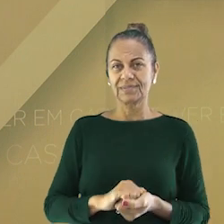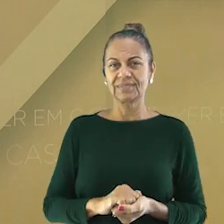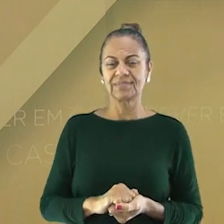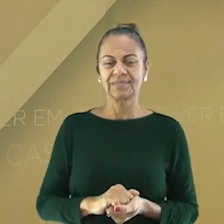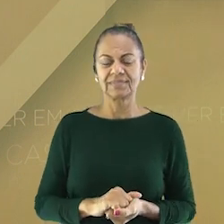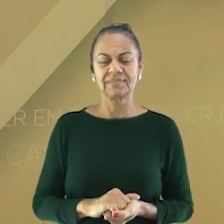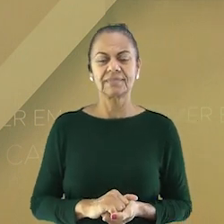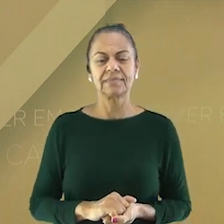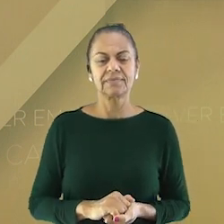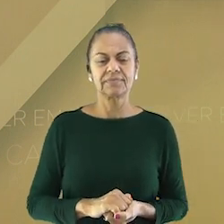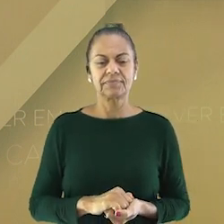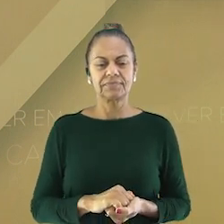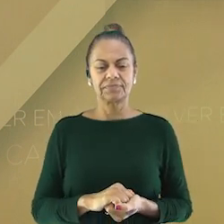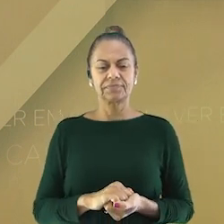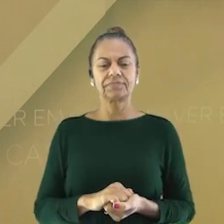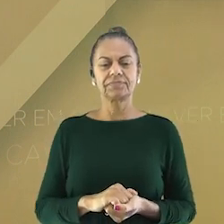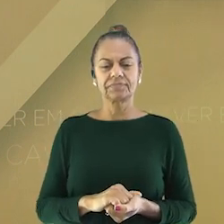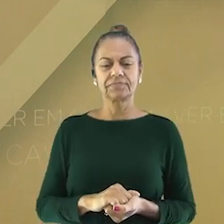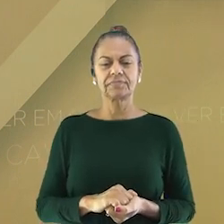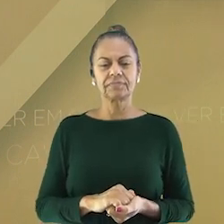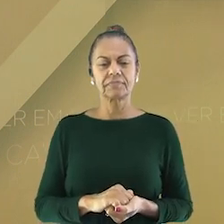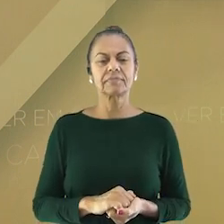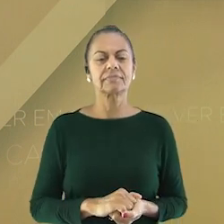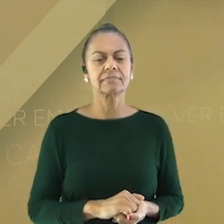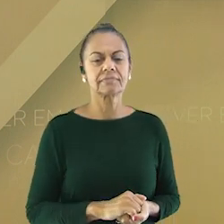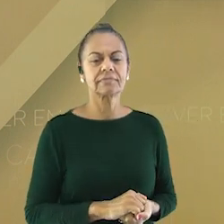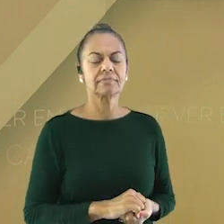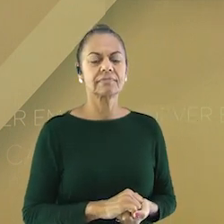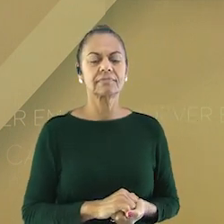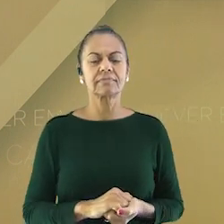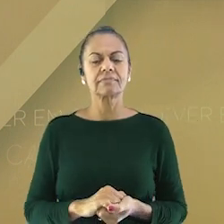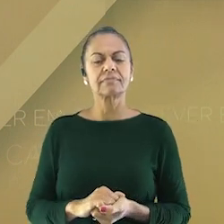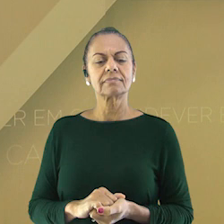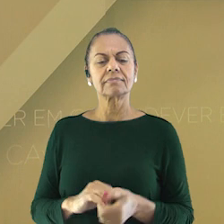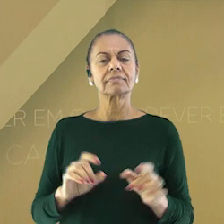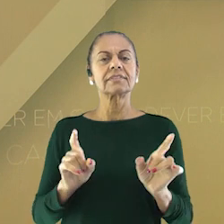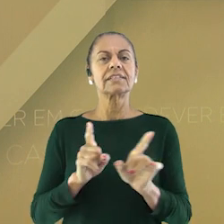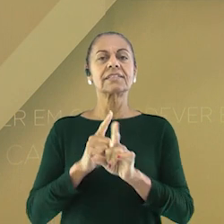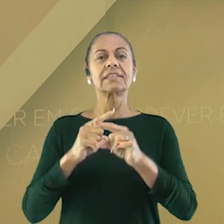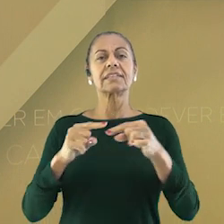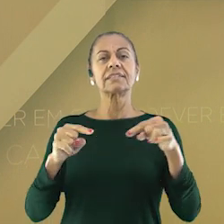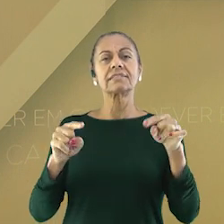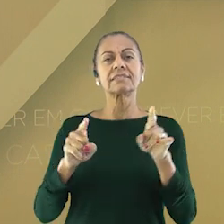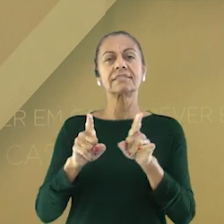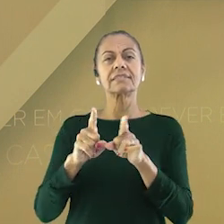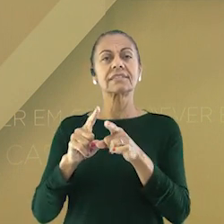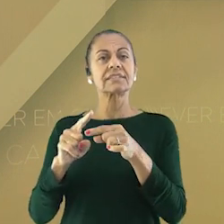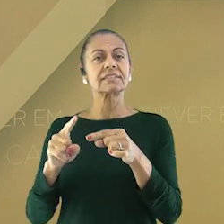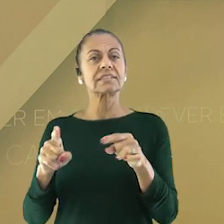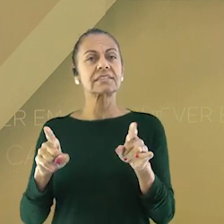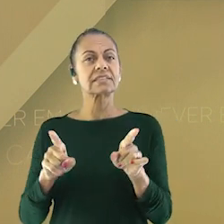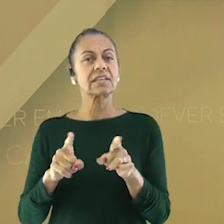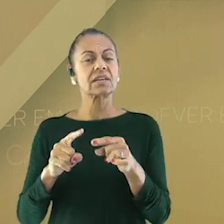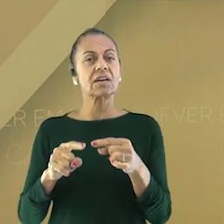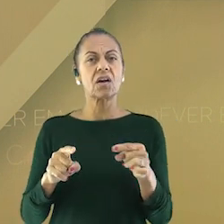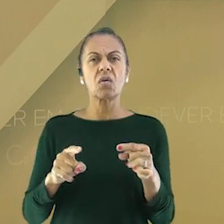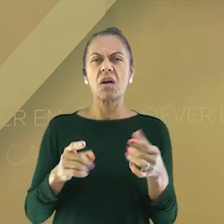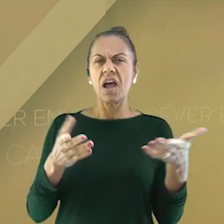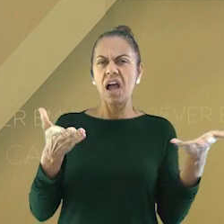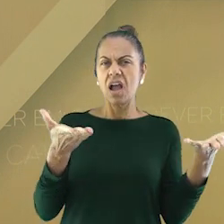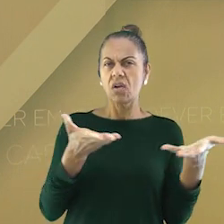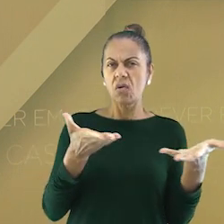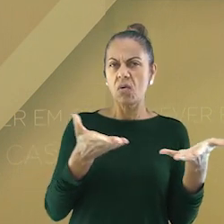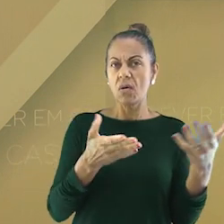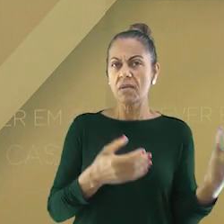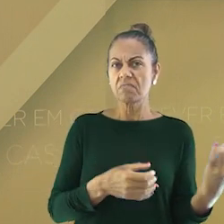less relevant now than ever. Esta canção é menos relevante agora do que nunca. Relevante